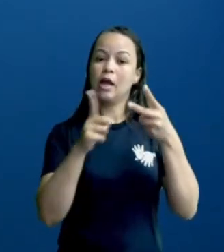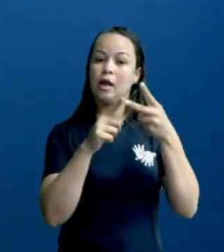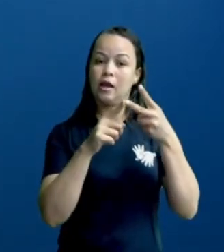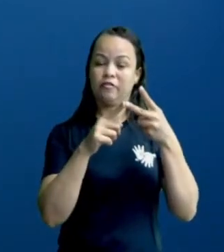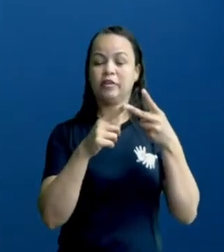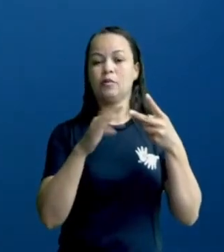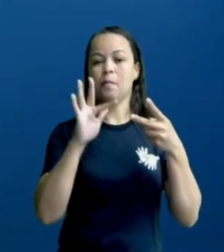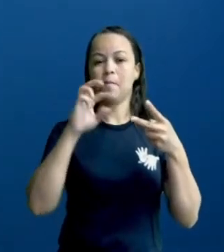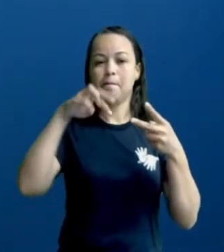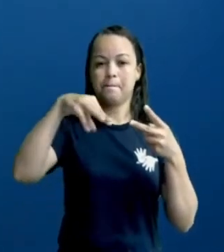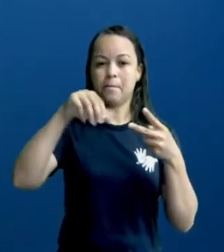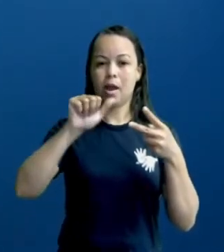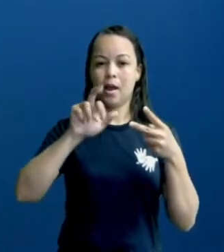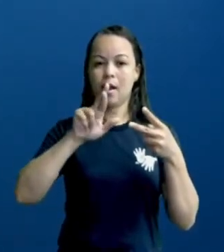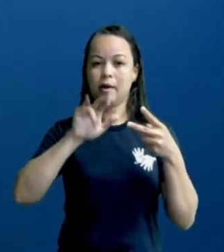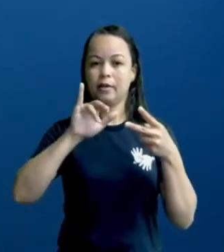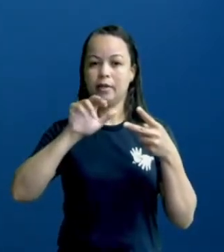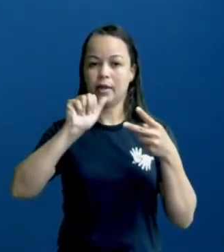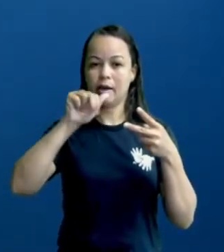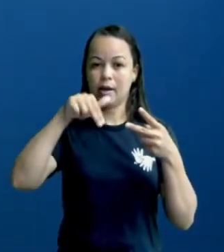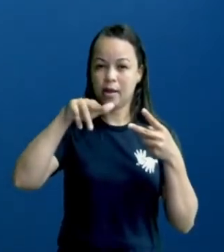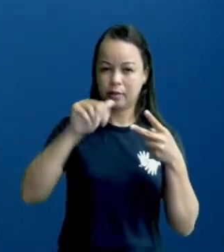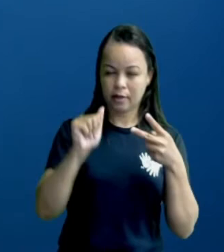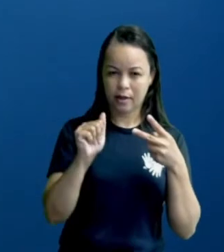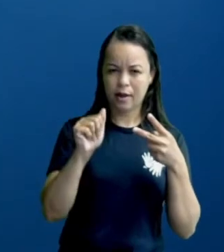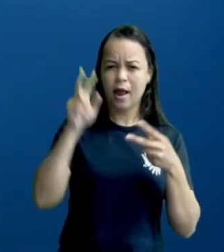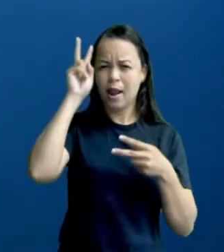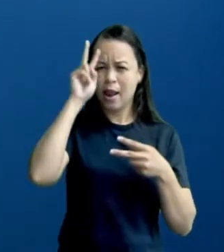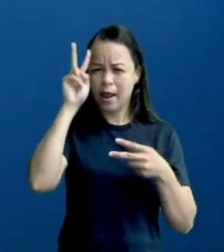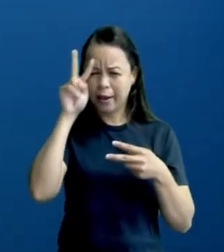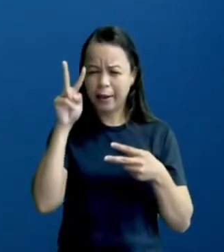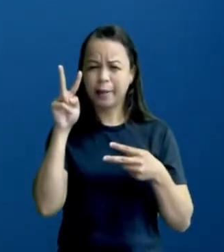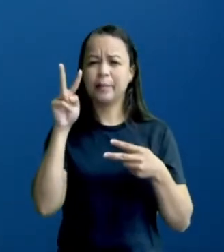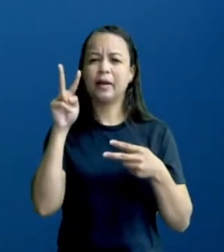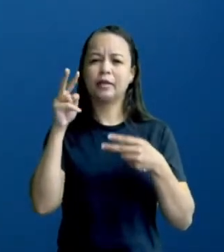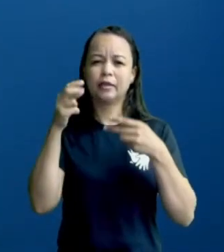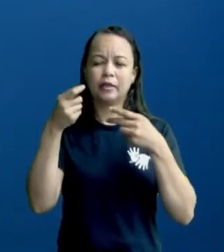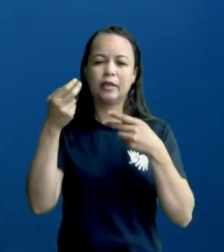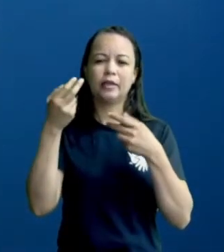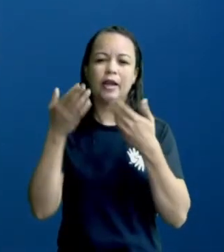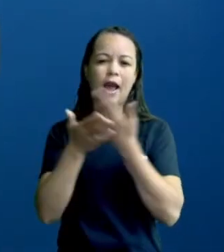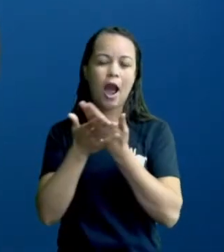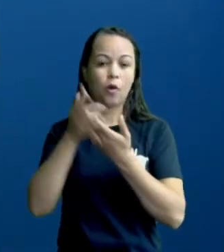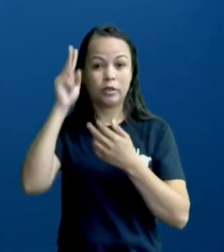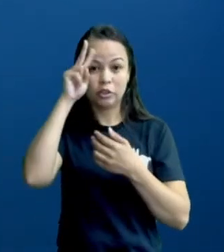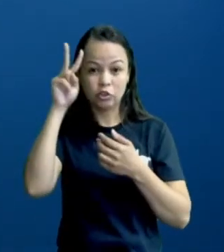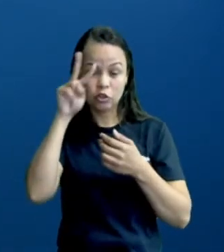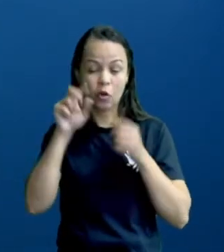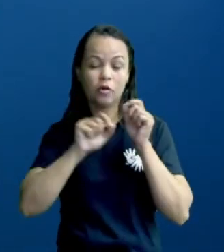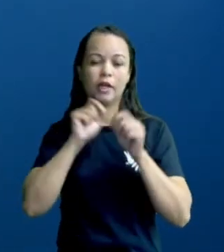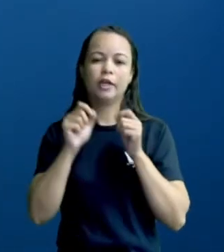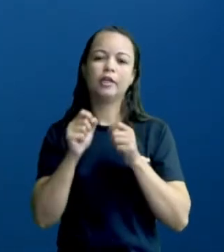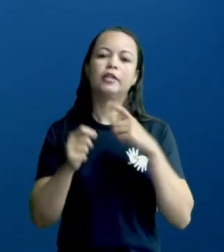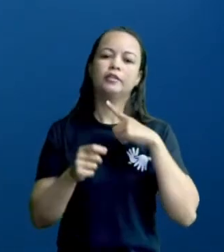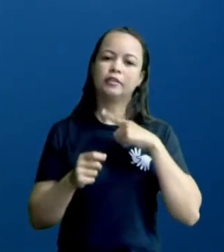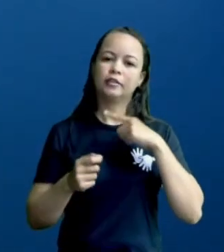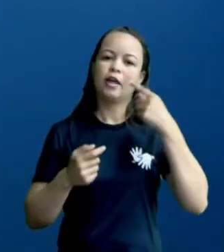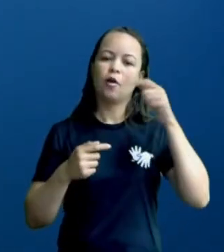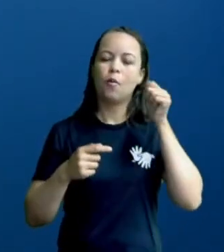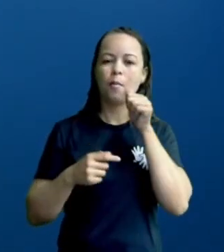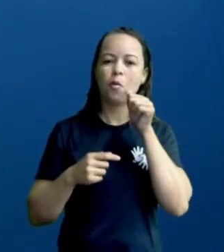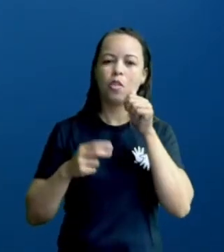de Mariana, lembra da aula de ontem de história? Que foi enfermeira de origem daqui de Vitória, que foi para a guerra com